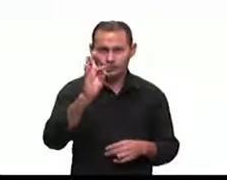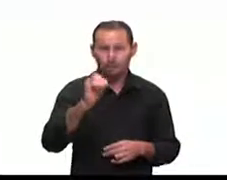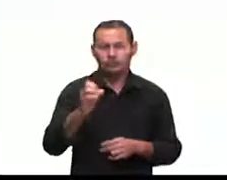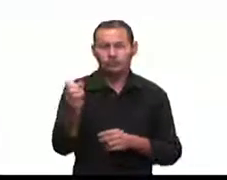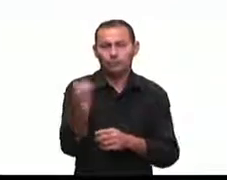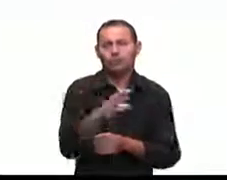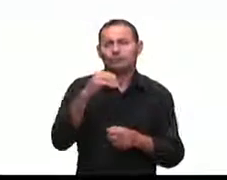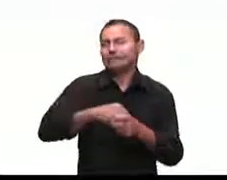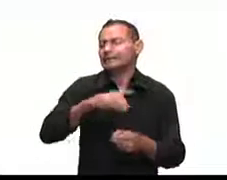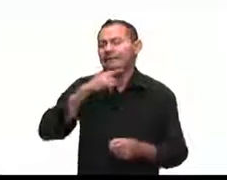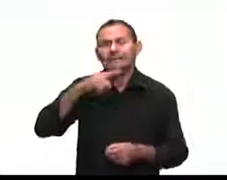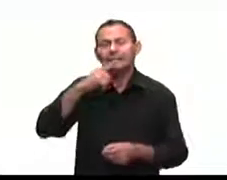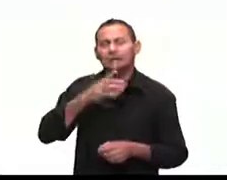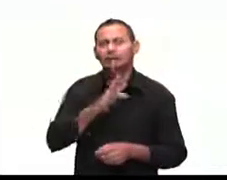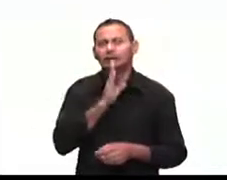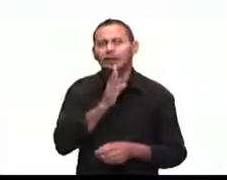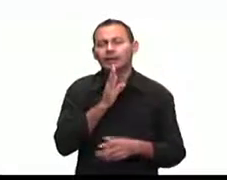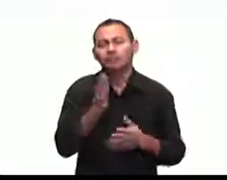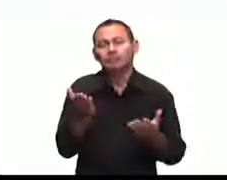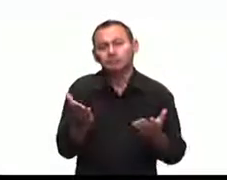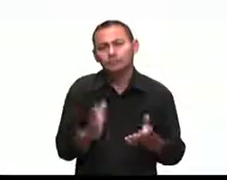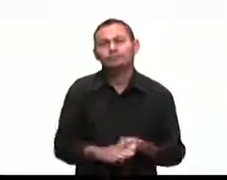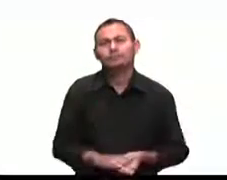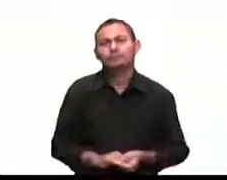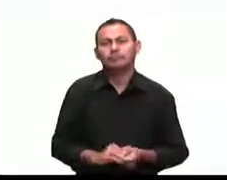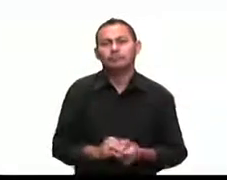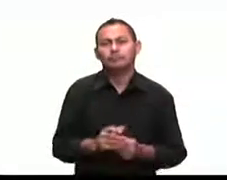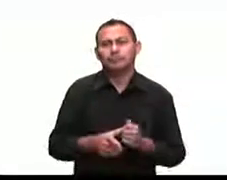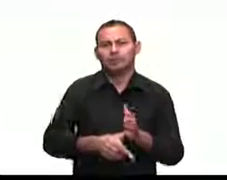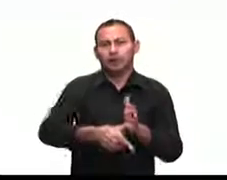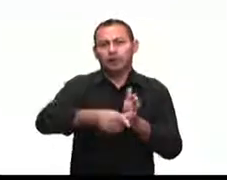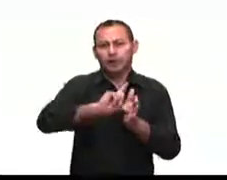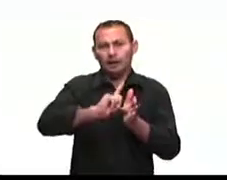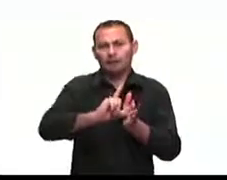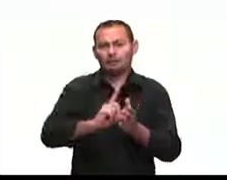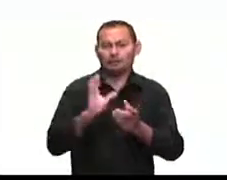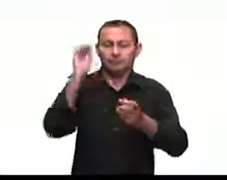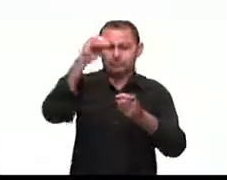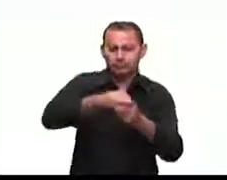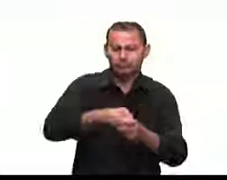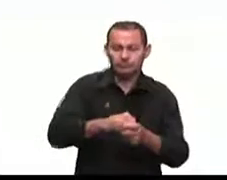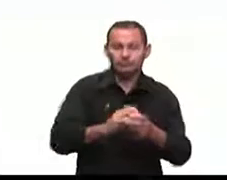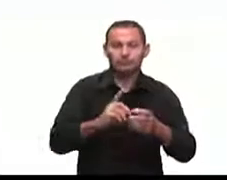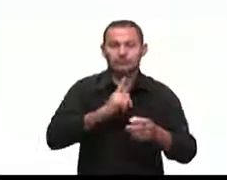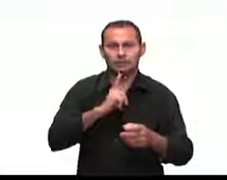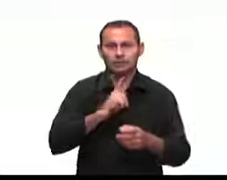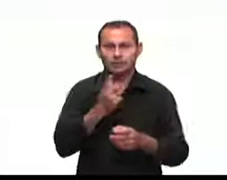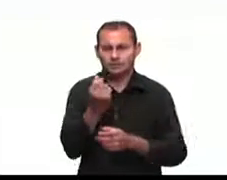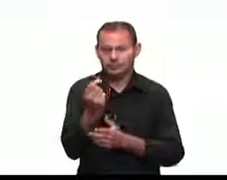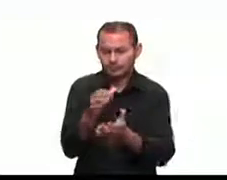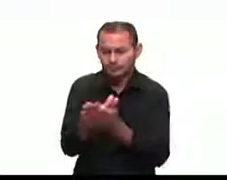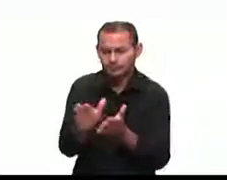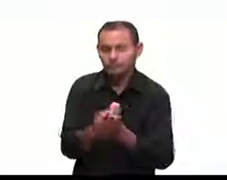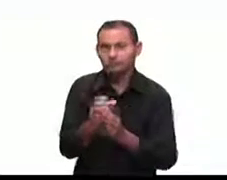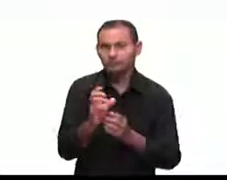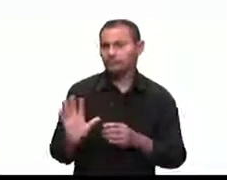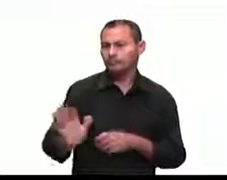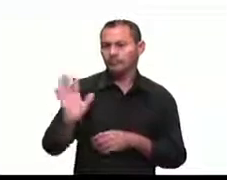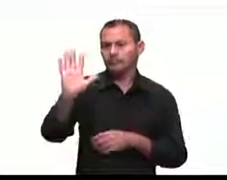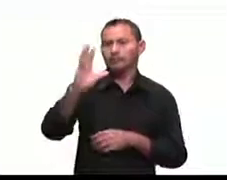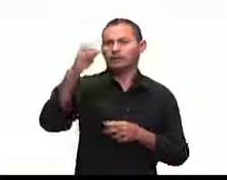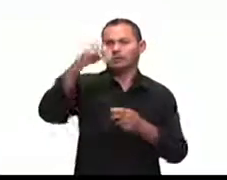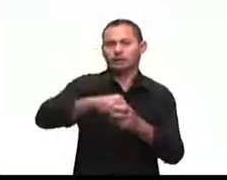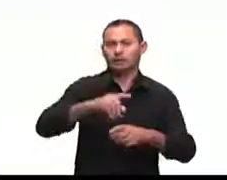produto novo que ninguém conhece. Então, né, antes de lançar, antes de ter um investimento caro em